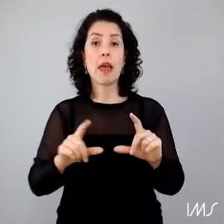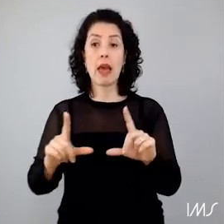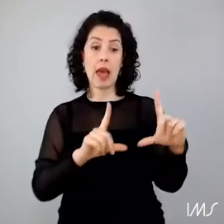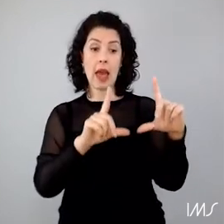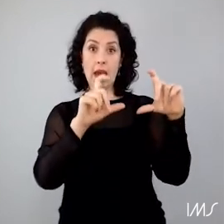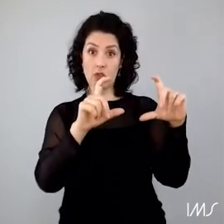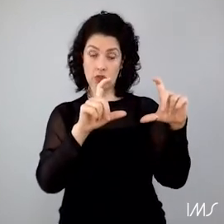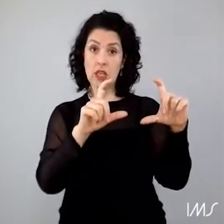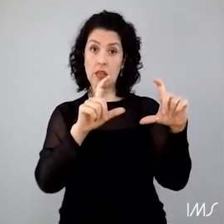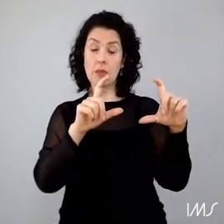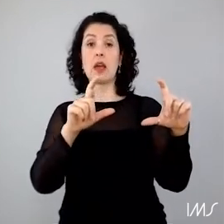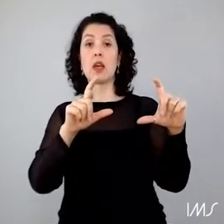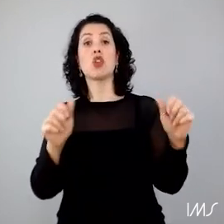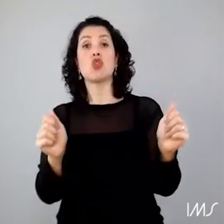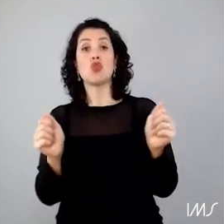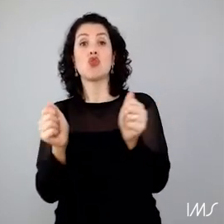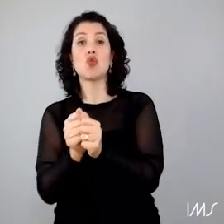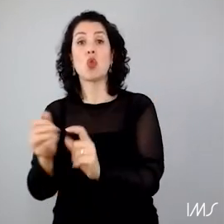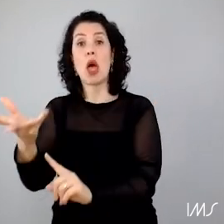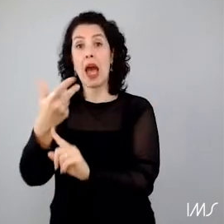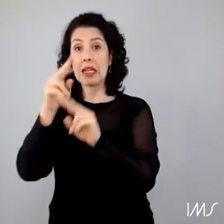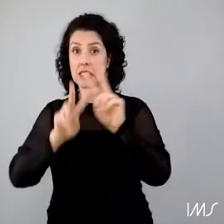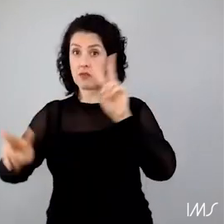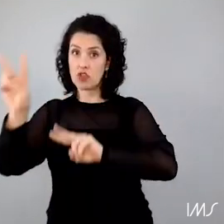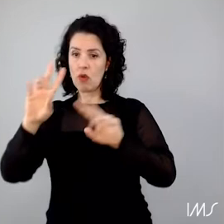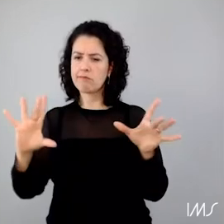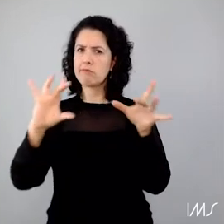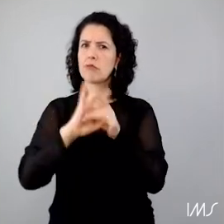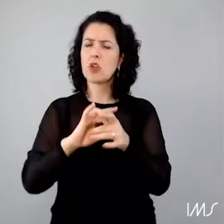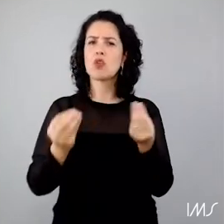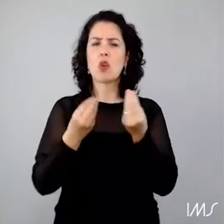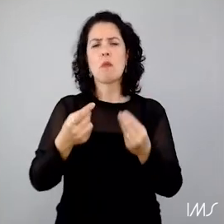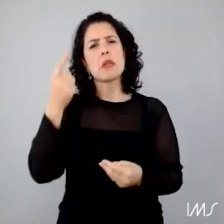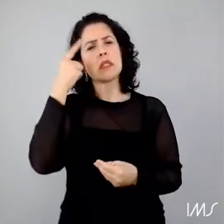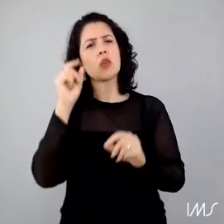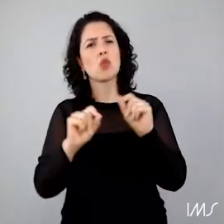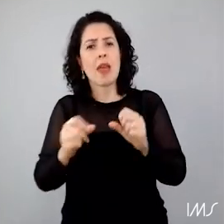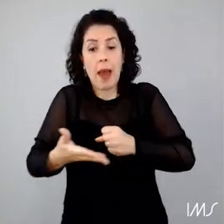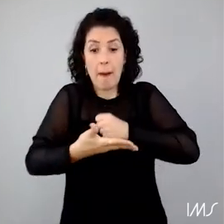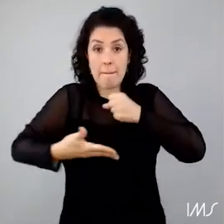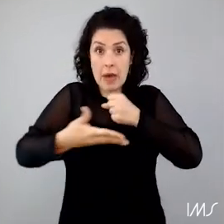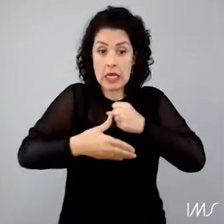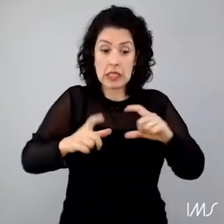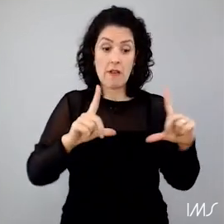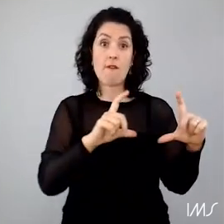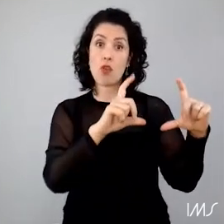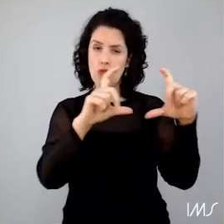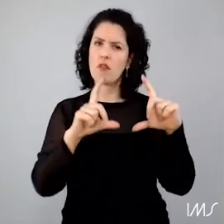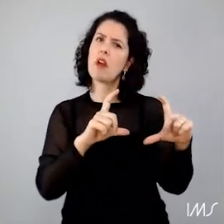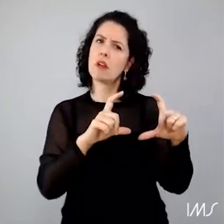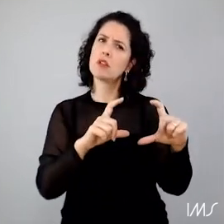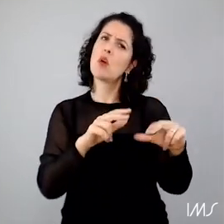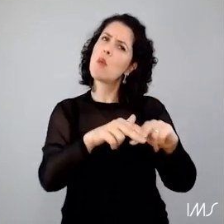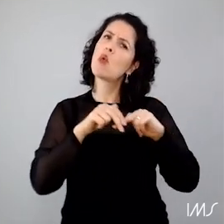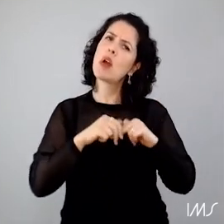presença imanente, né, da base fotográfica, justamente por sua característica de reprodutibilidade, né, estética pop, no uso da